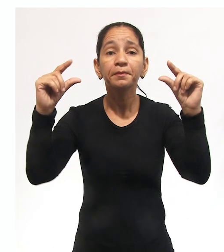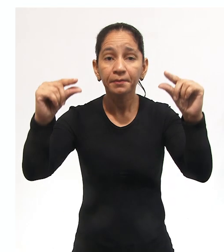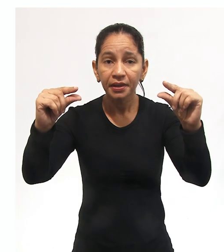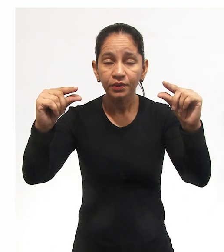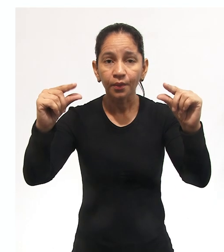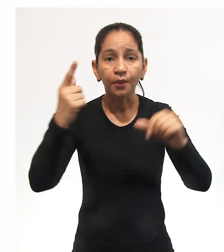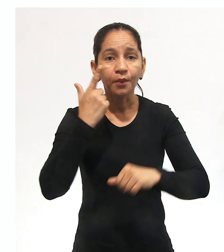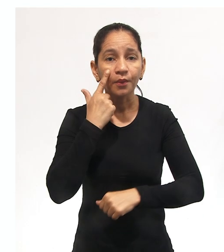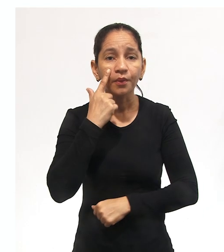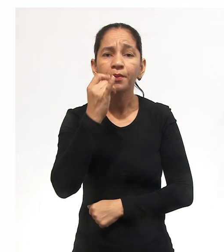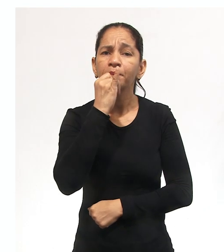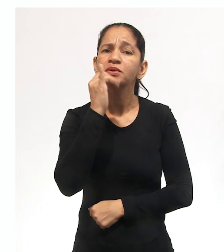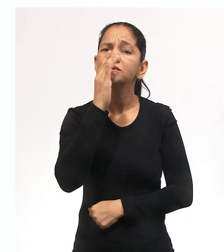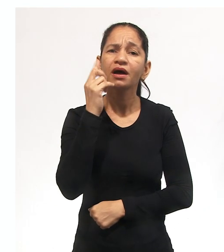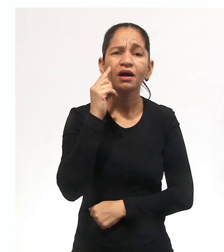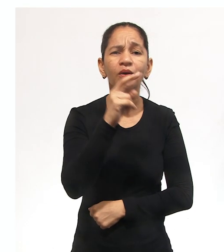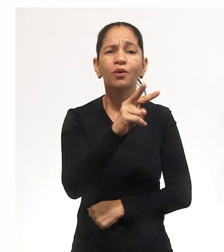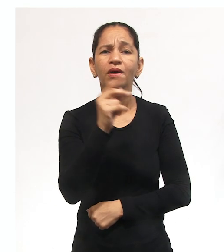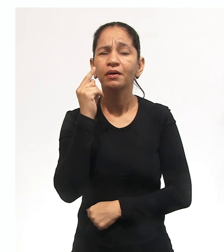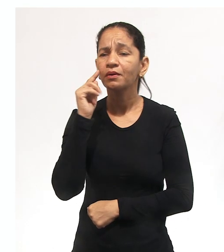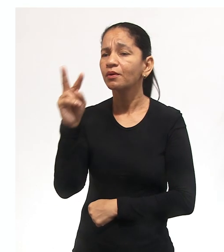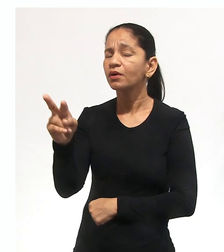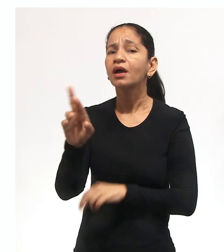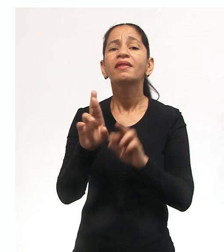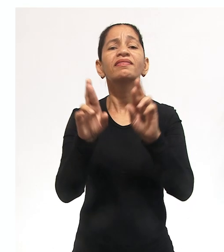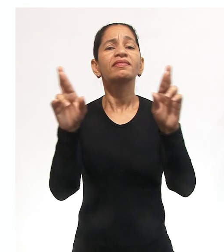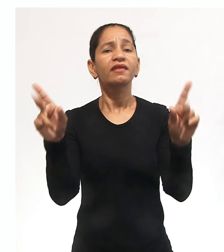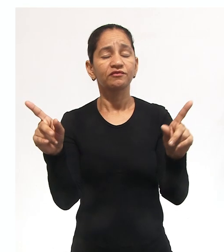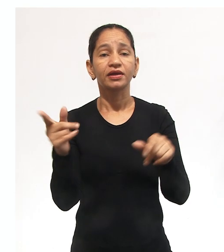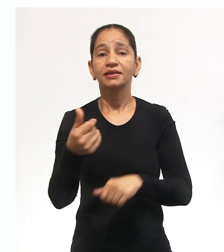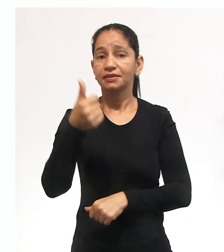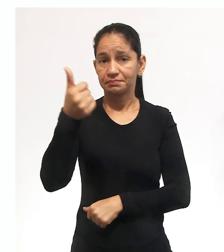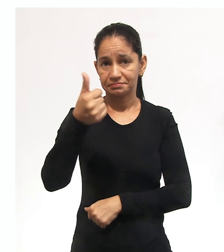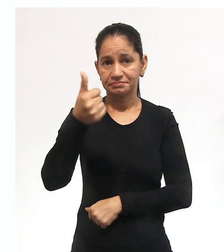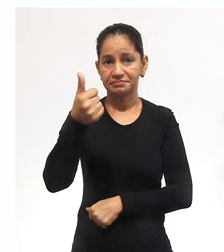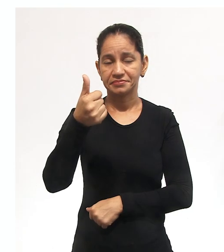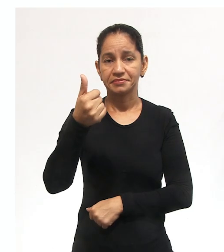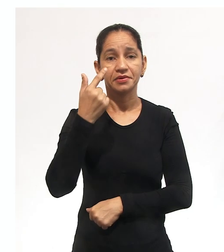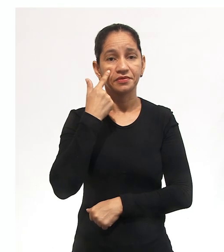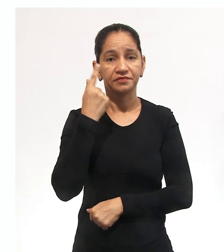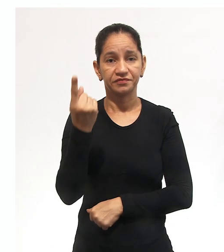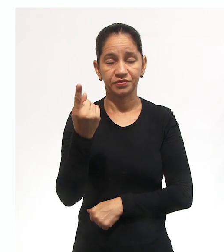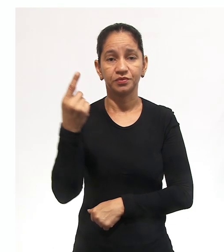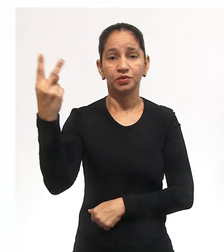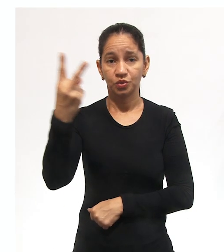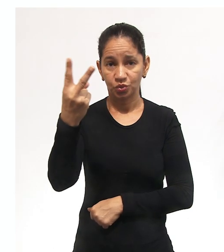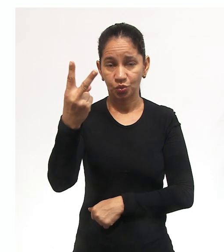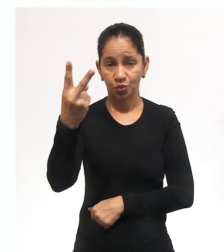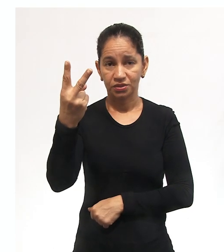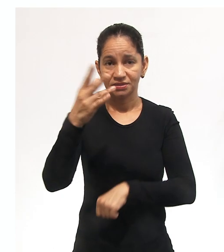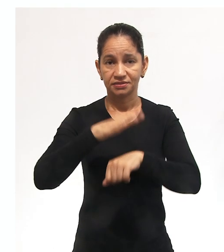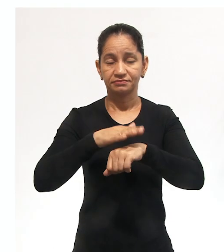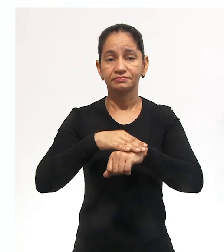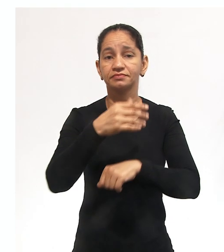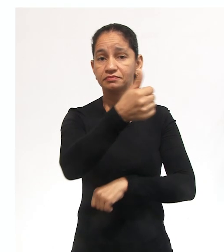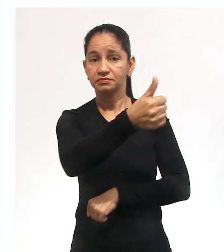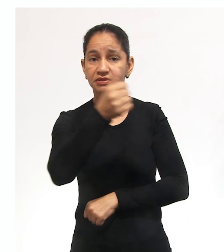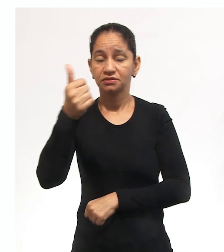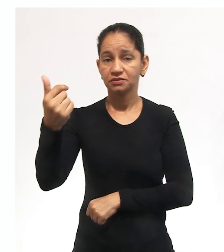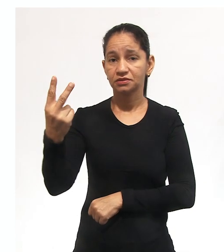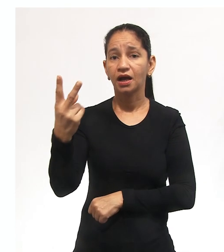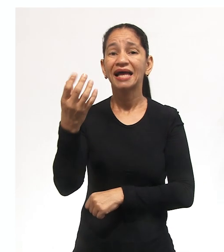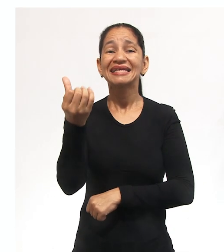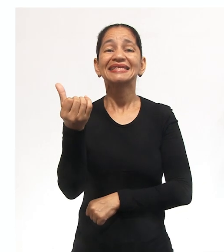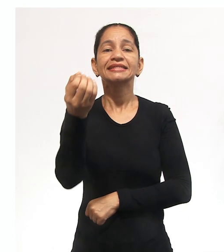né? Aqui, no caso, a gente já está lidando com duas diferenças aqui nessa segunda proposta, né? A gente tem